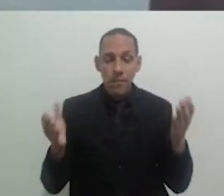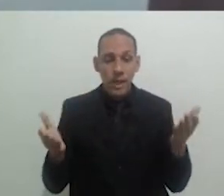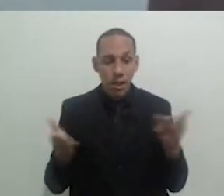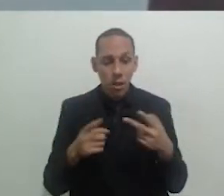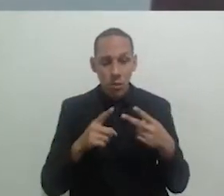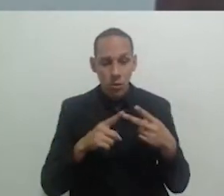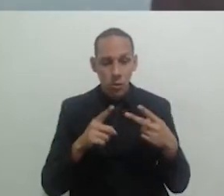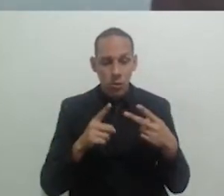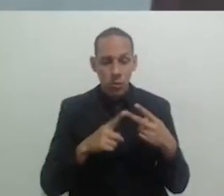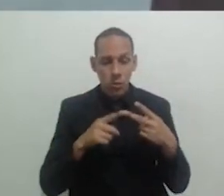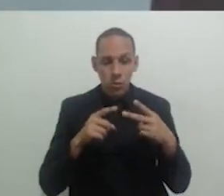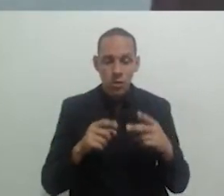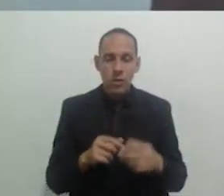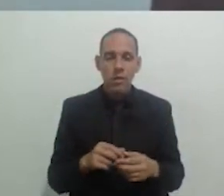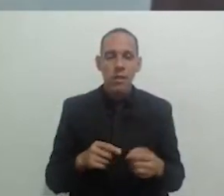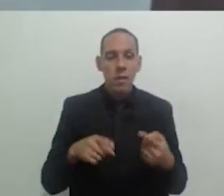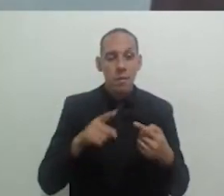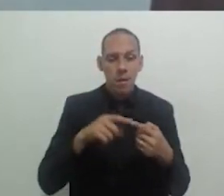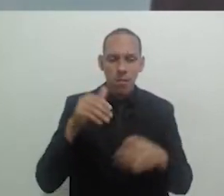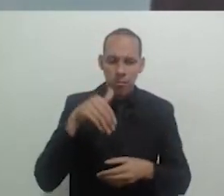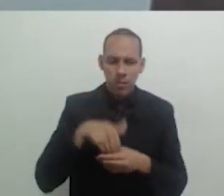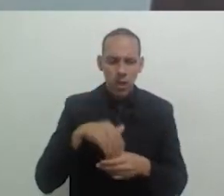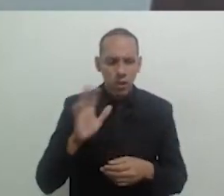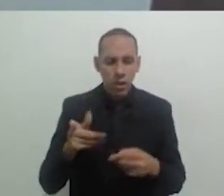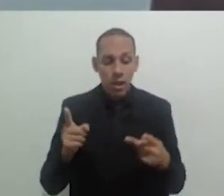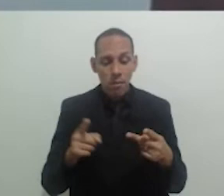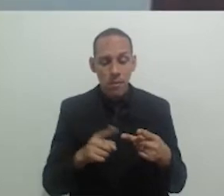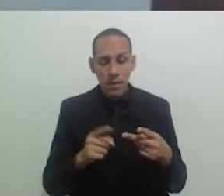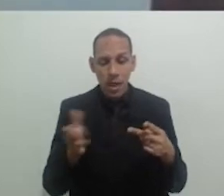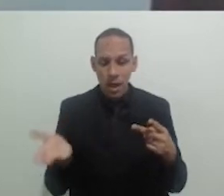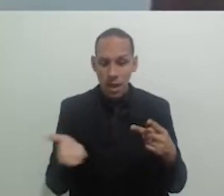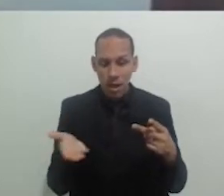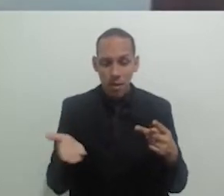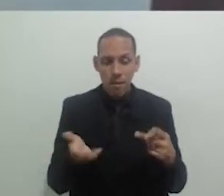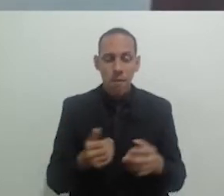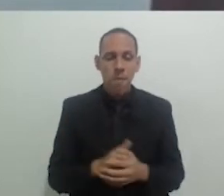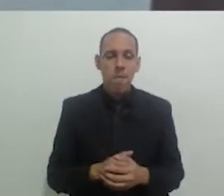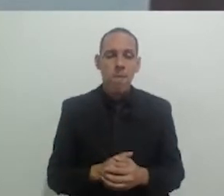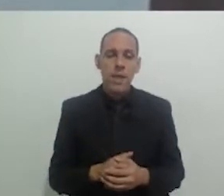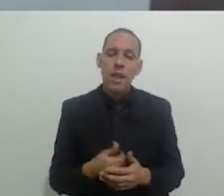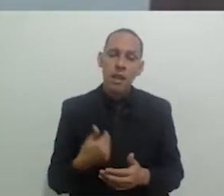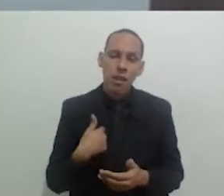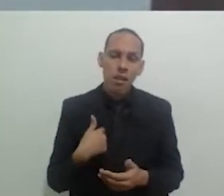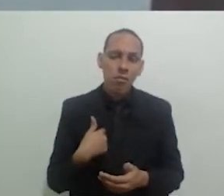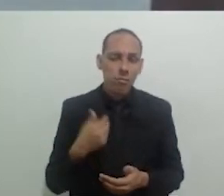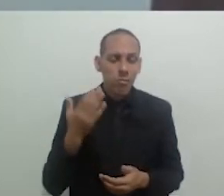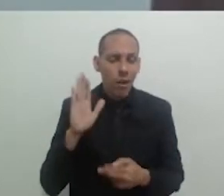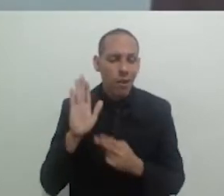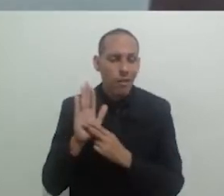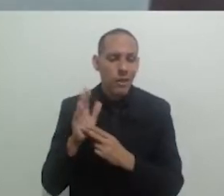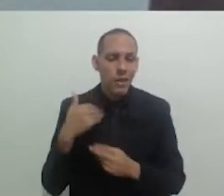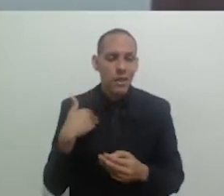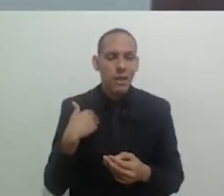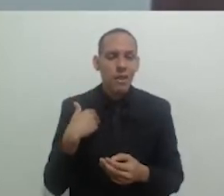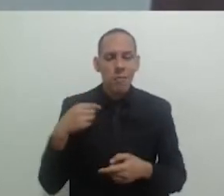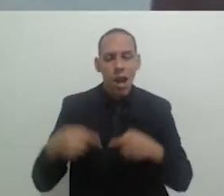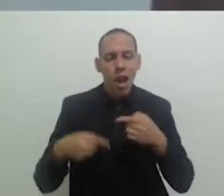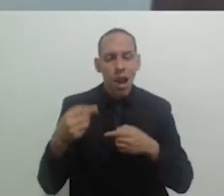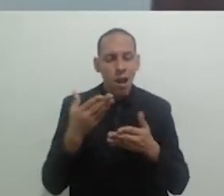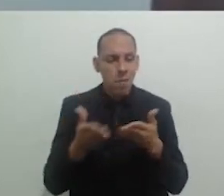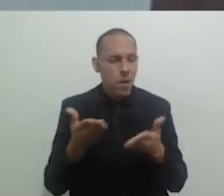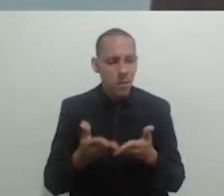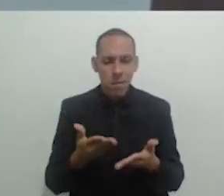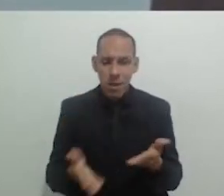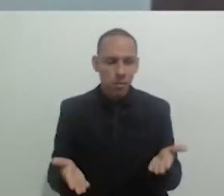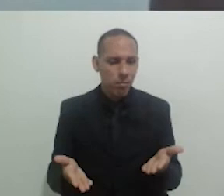havia votado também. Quanto a esse tema, excelência, eu confesso que perdi os debates, e a